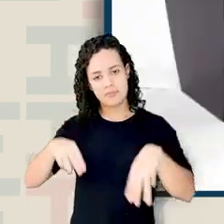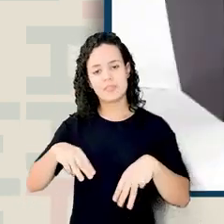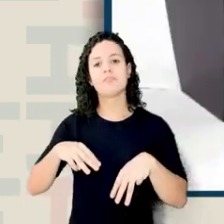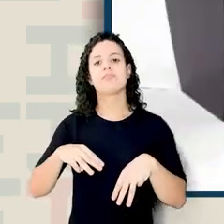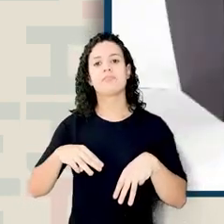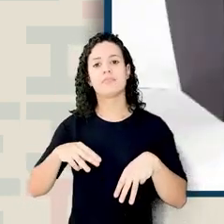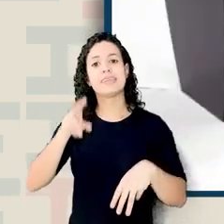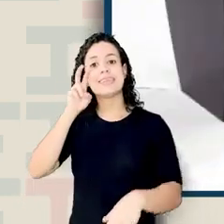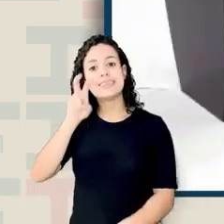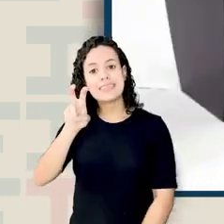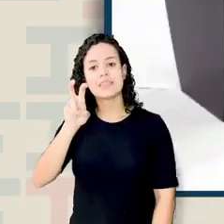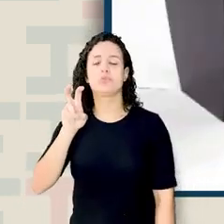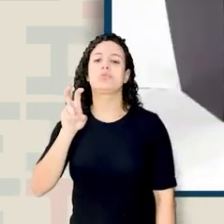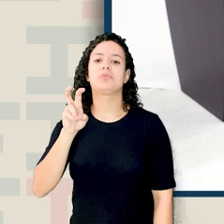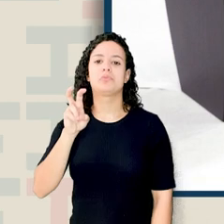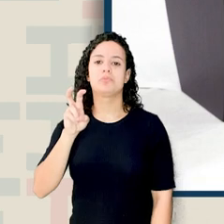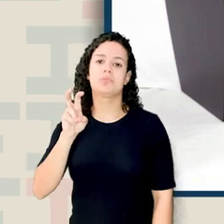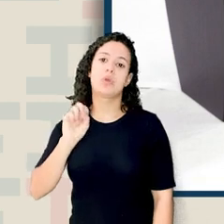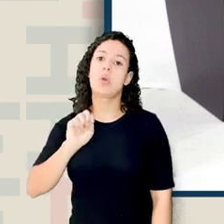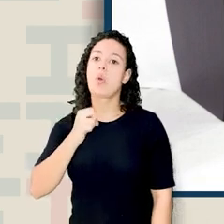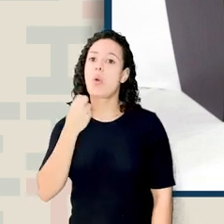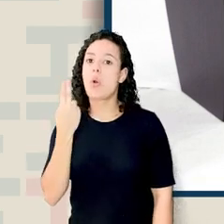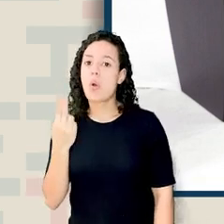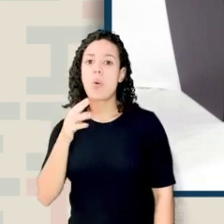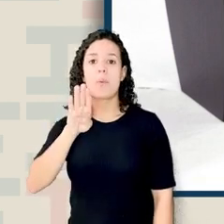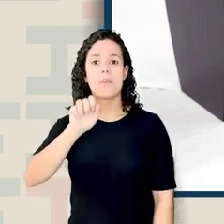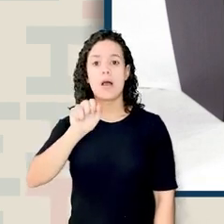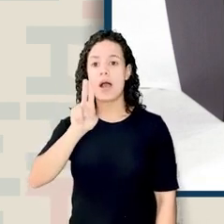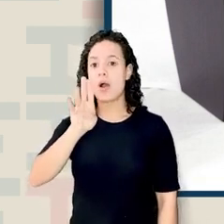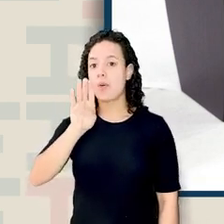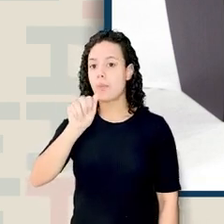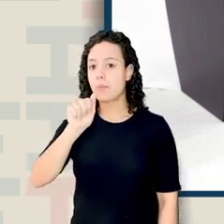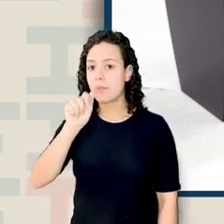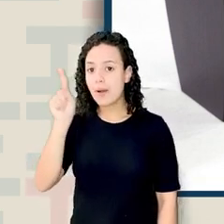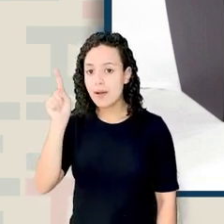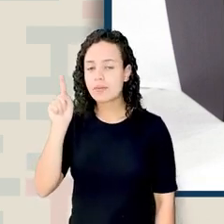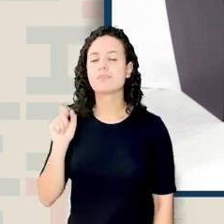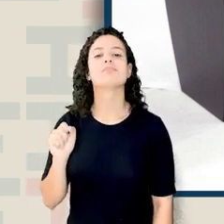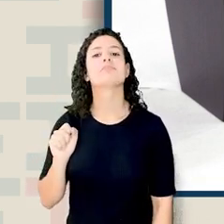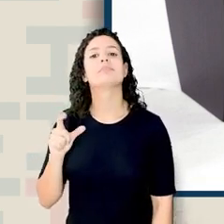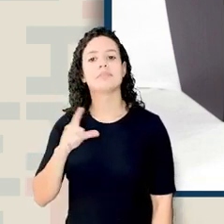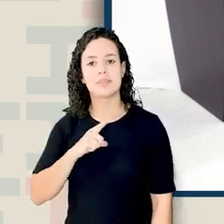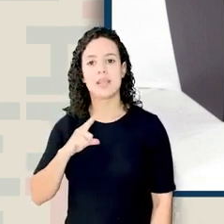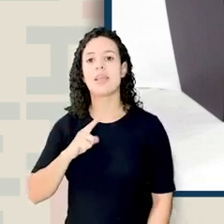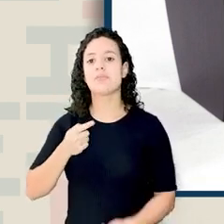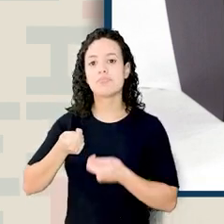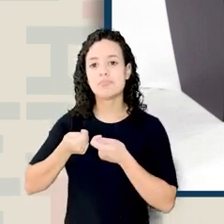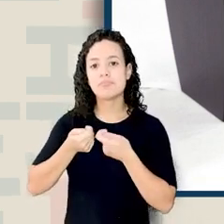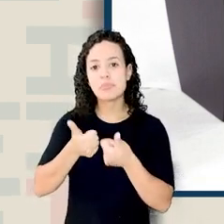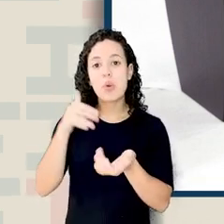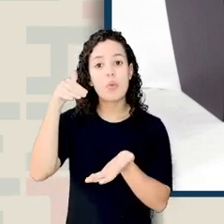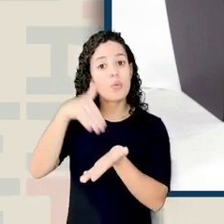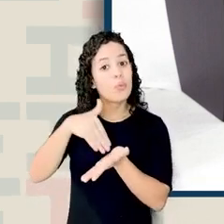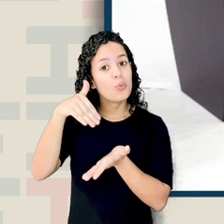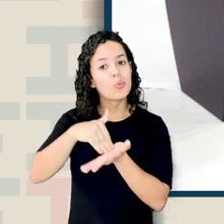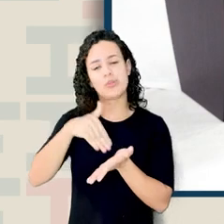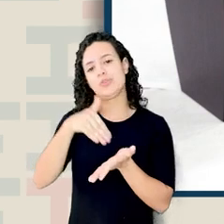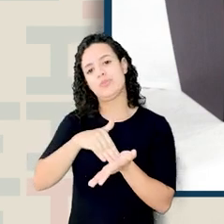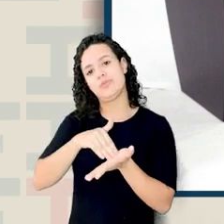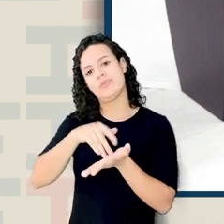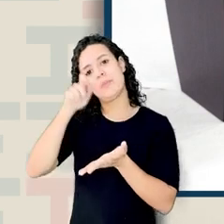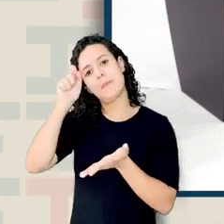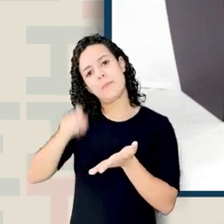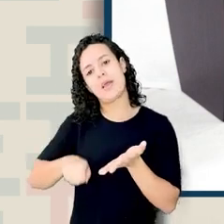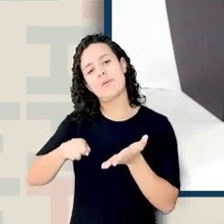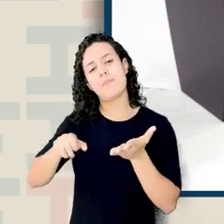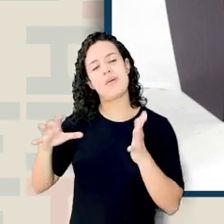toque, 5 toques, ou toque de baobá, vai ter o acréscimo de uma última célula para